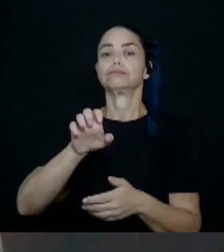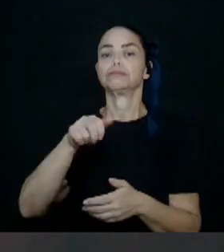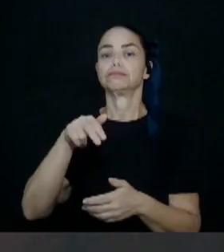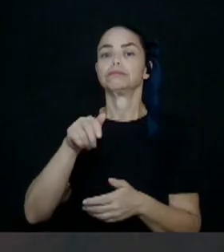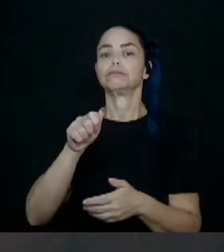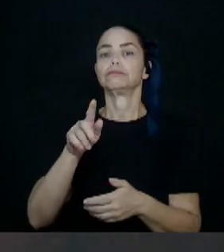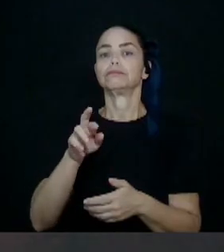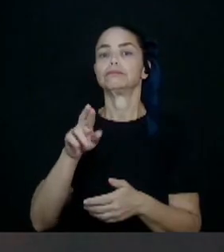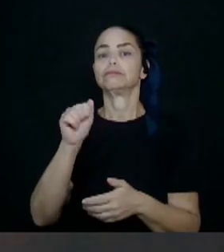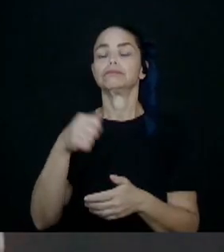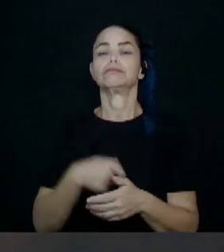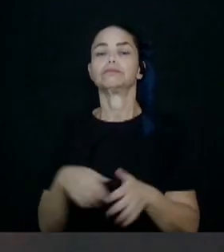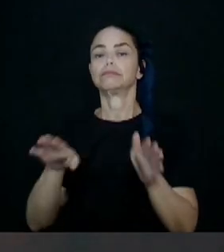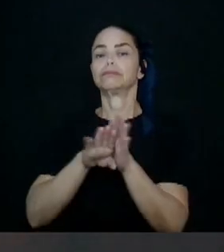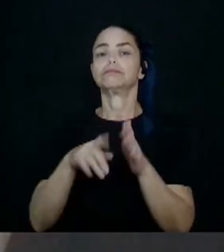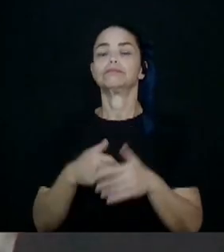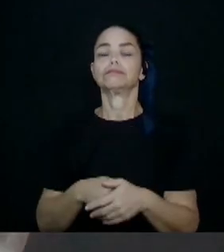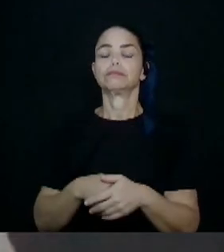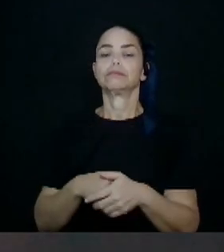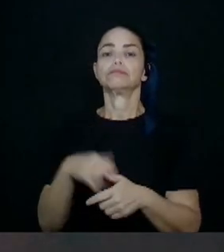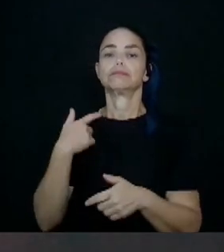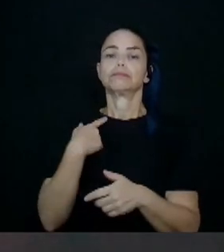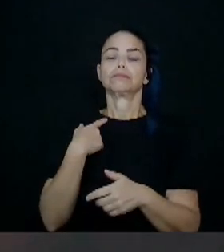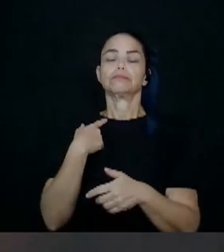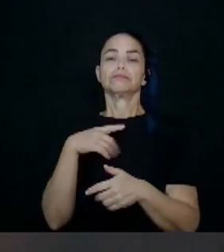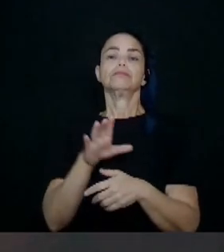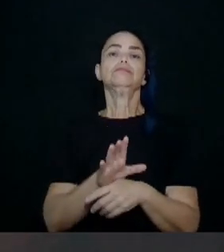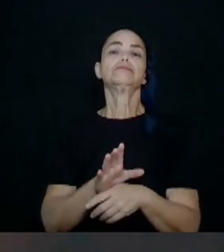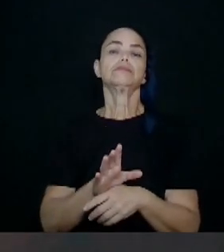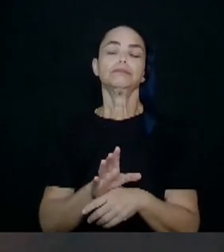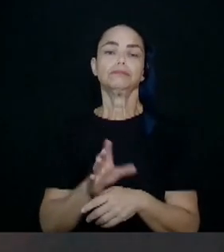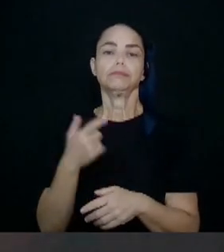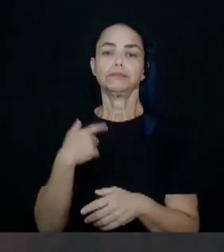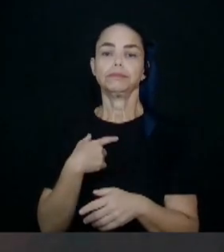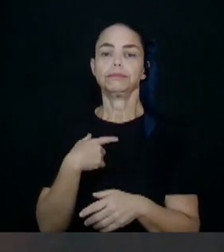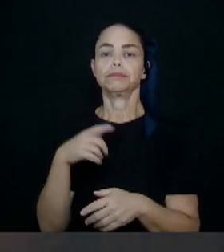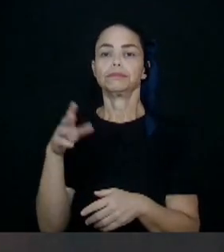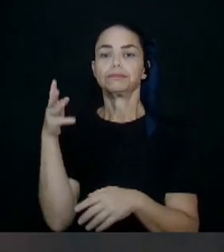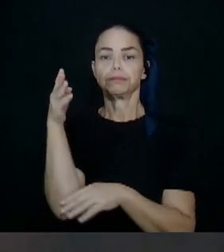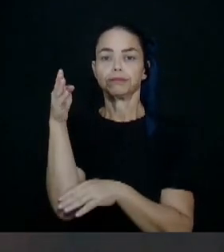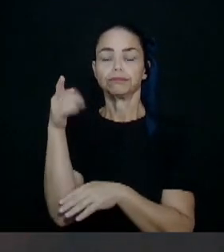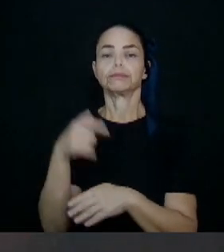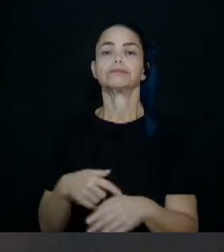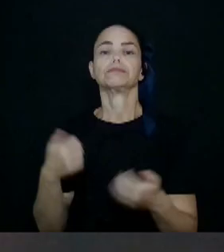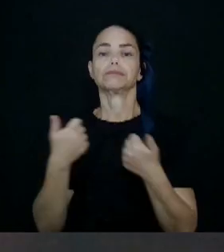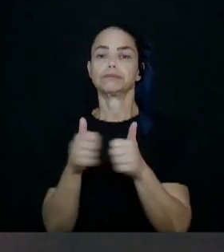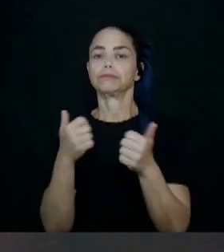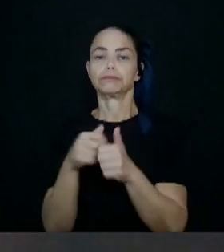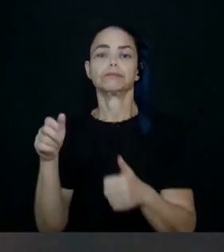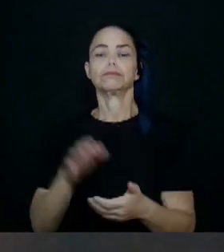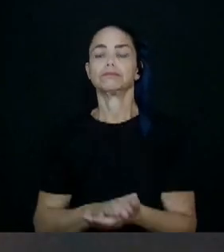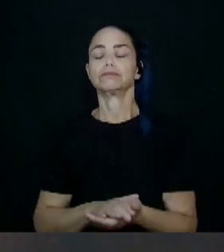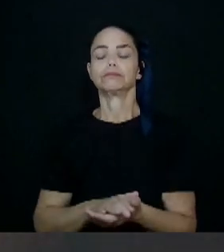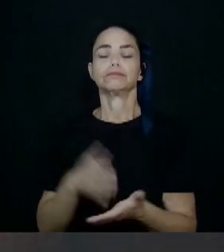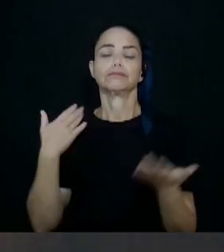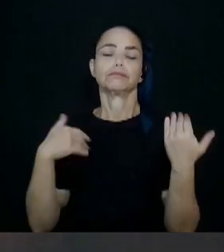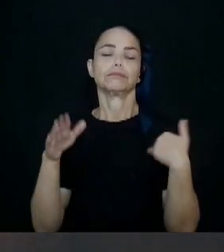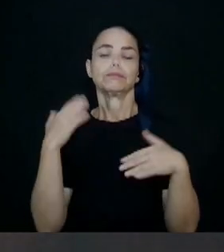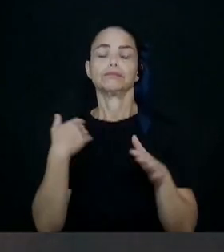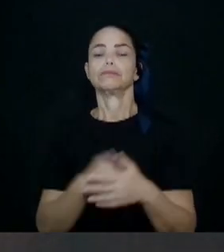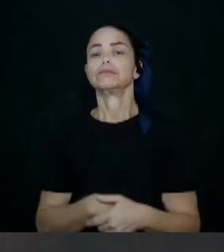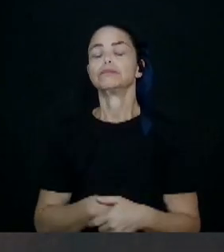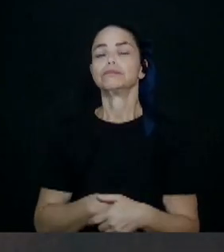no hotel, chegou o meu Voit para poder andar no ônibus, e fui andar. Por quê? Porque é